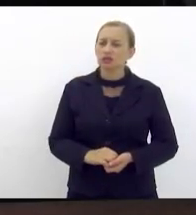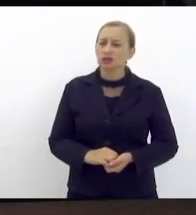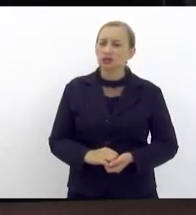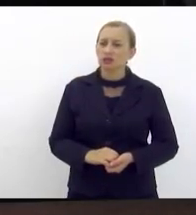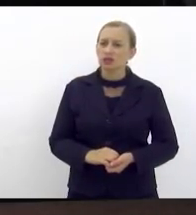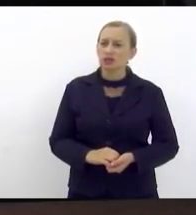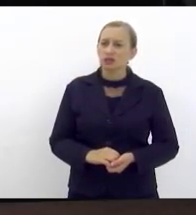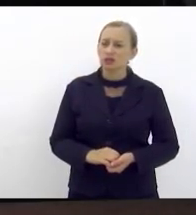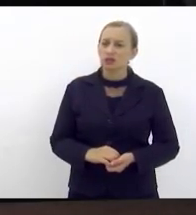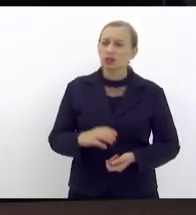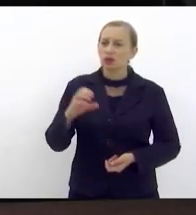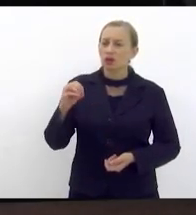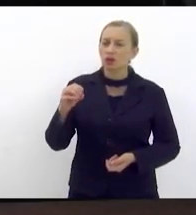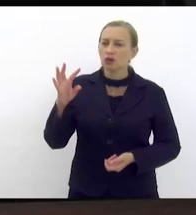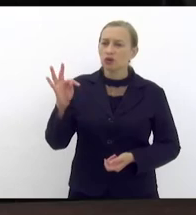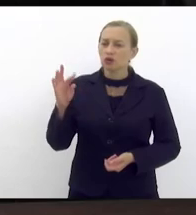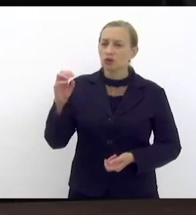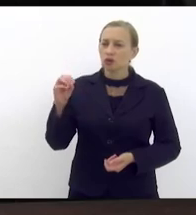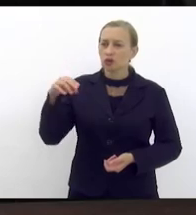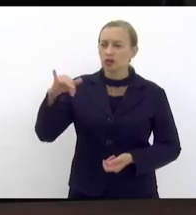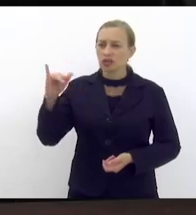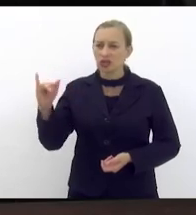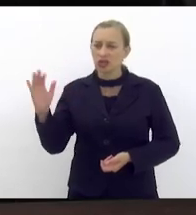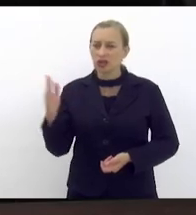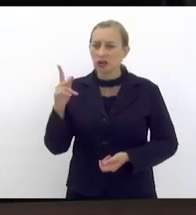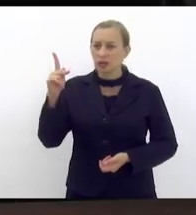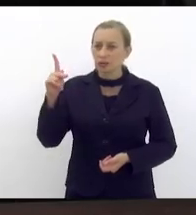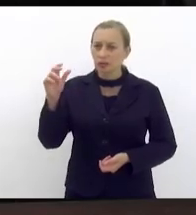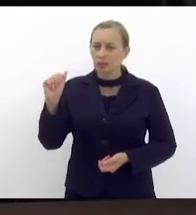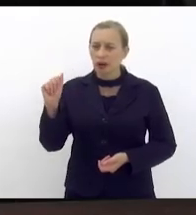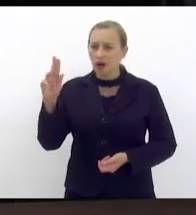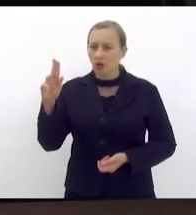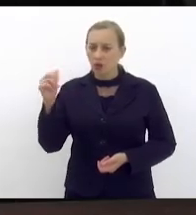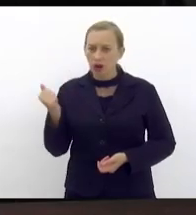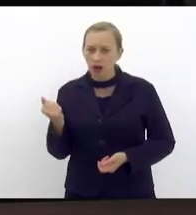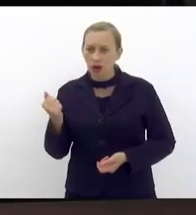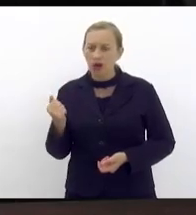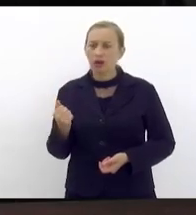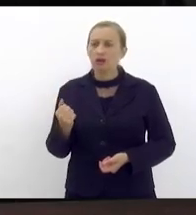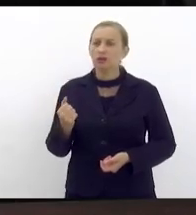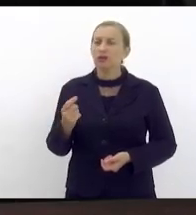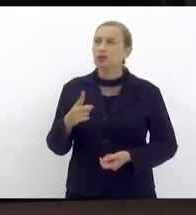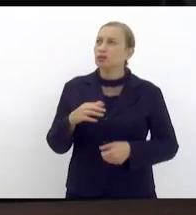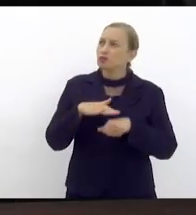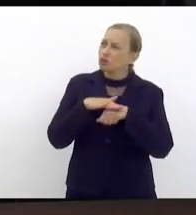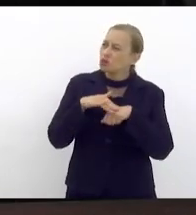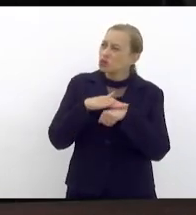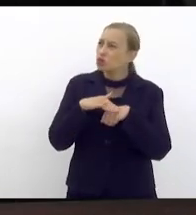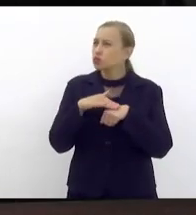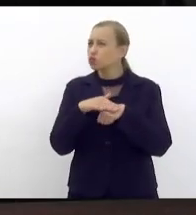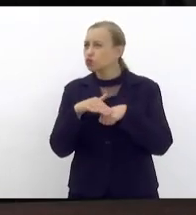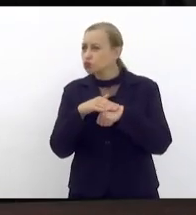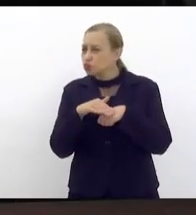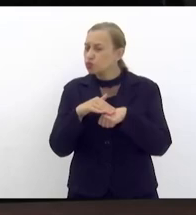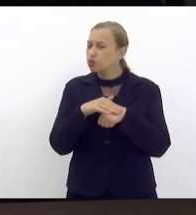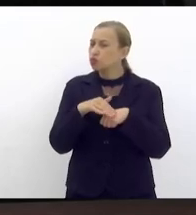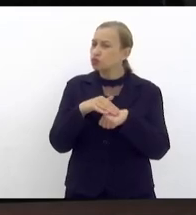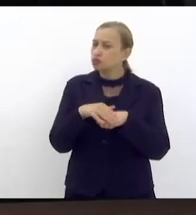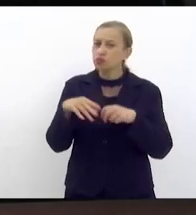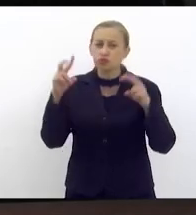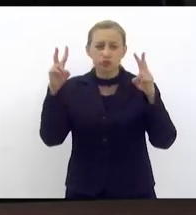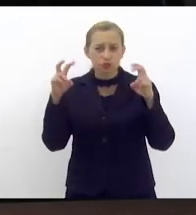o Tony de Paula né E estávamos conversando sobre esse assunto que